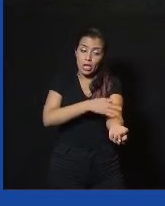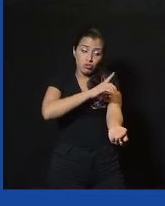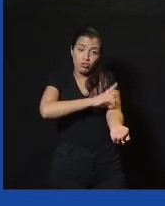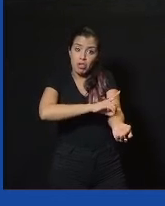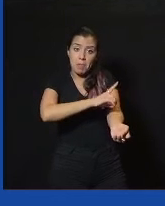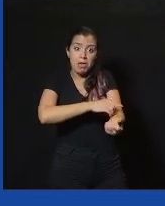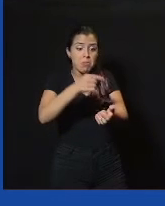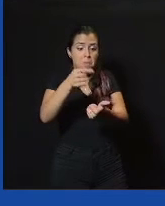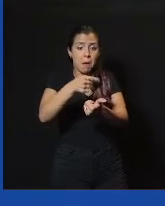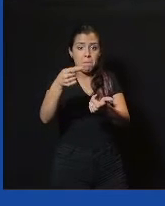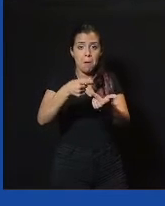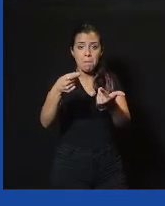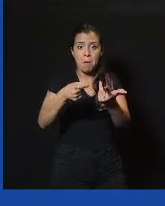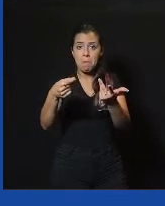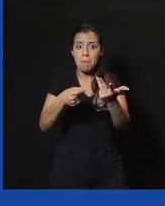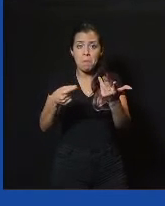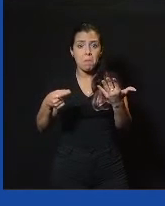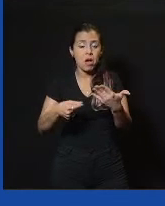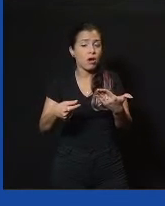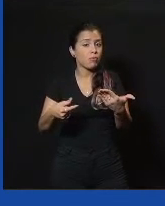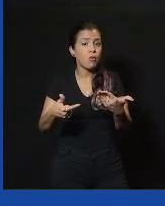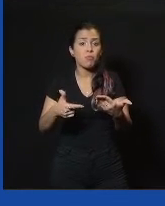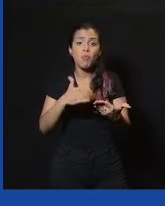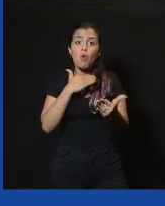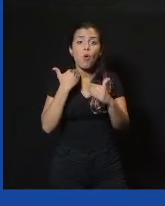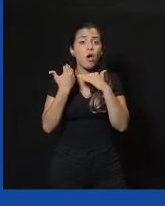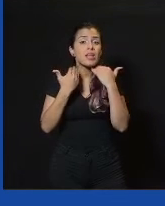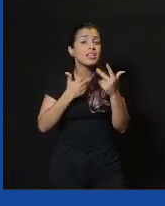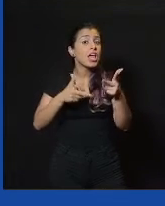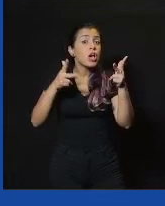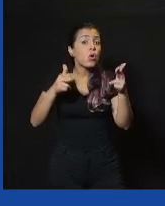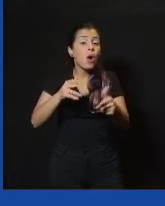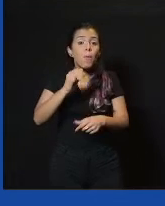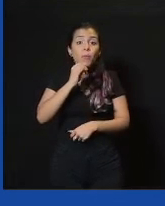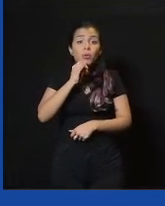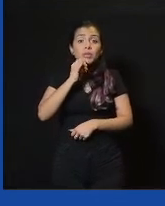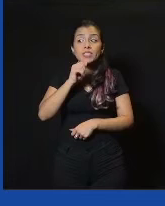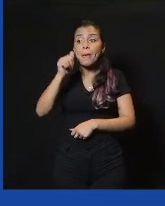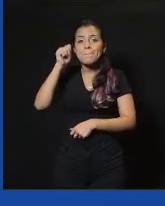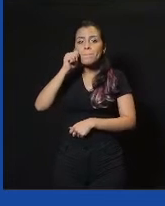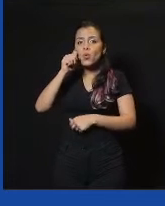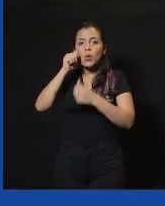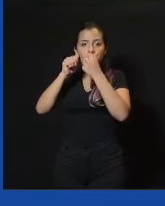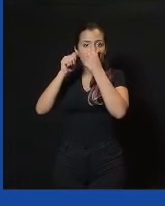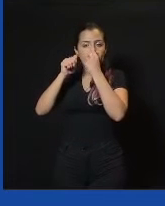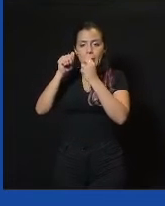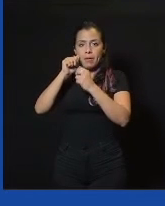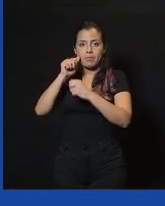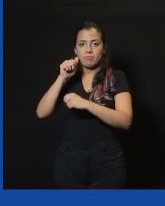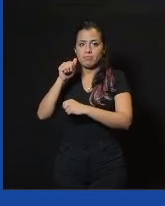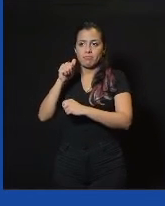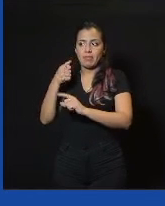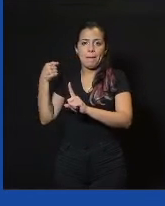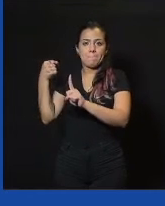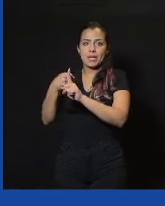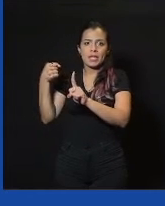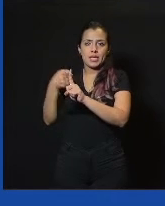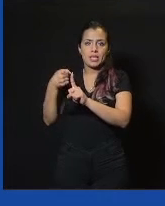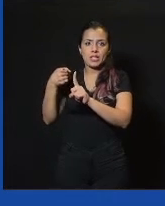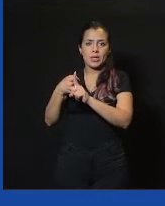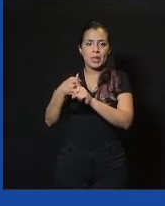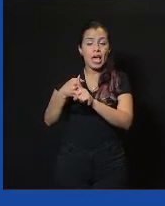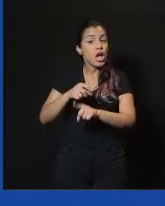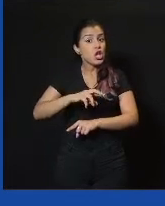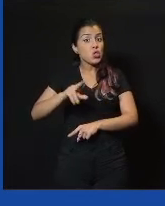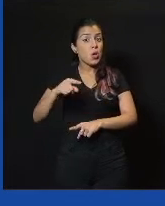morrendo de fome, como as mulheres continuam apanhando. Não é que o número da violência doméstica aumentou, é que agora eu fico em casa, no